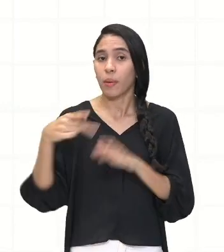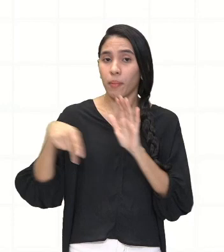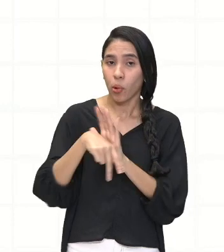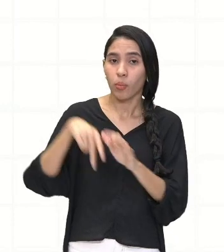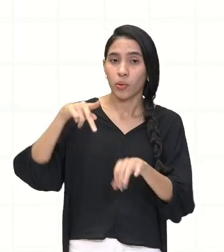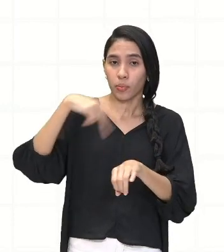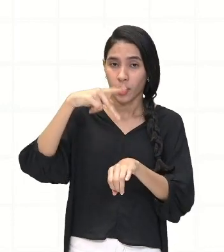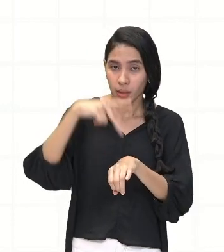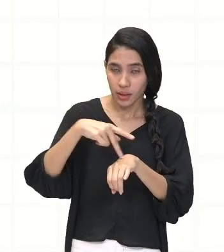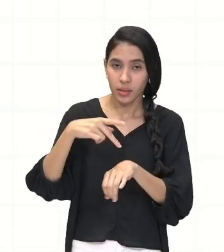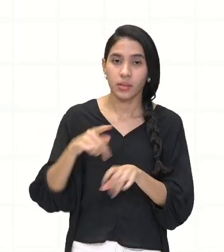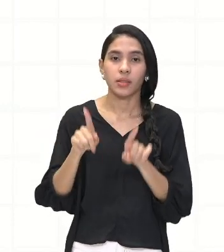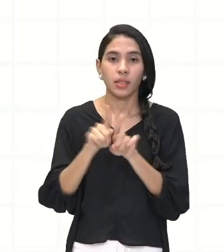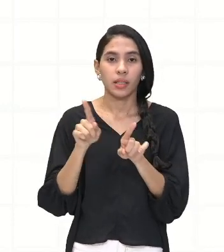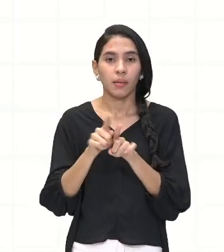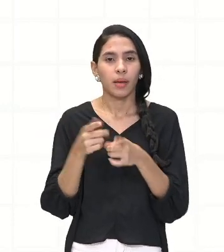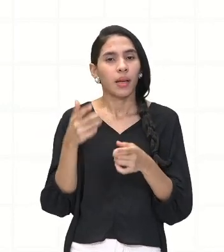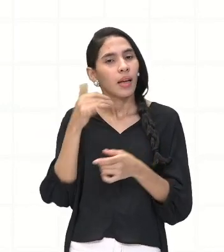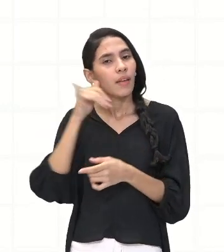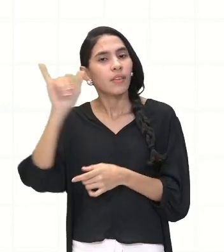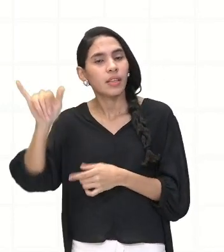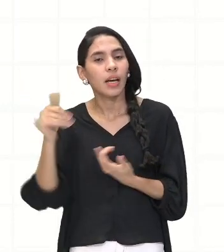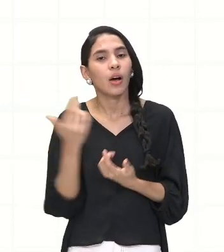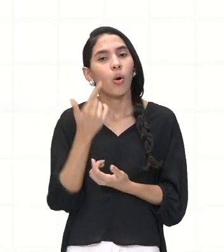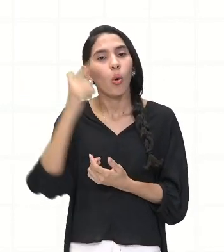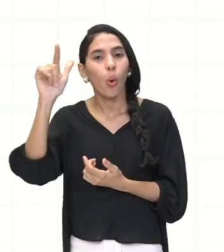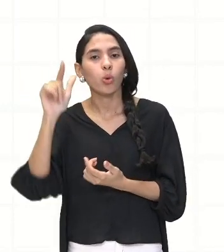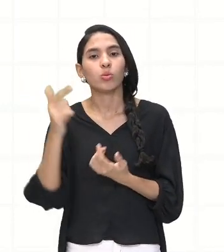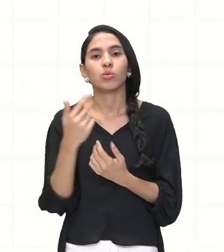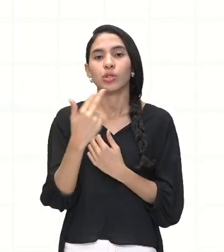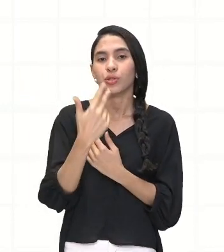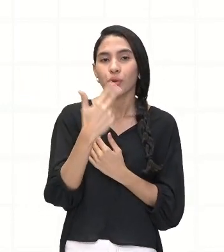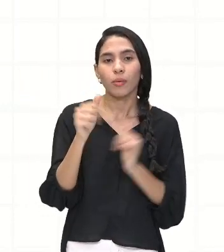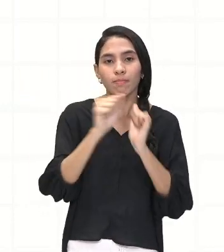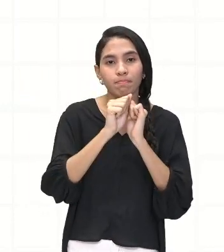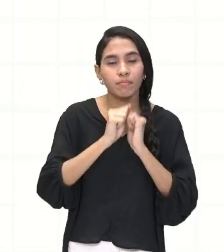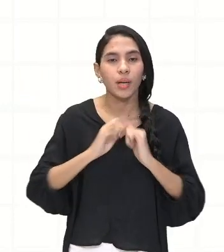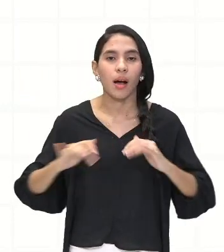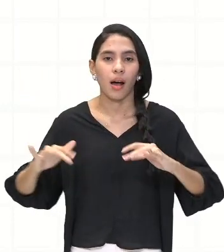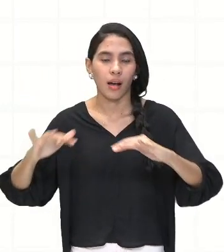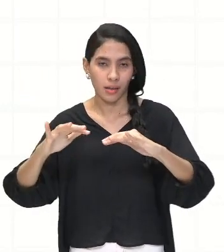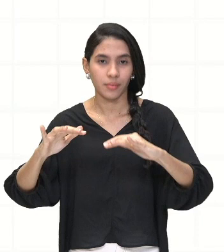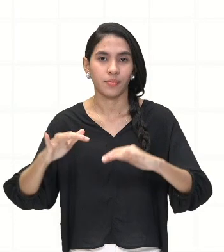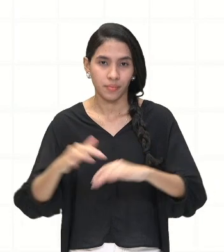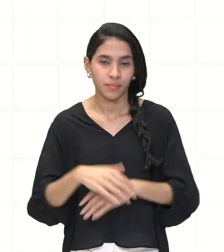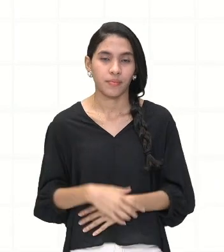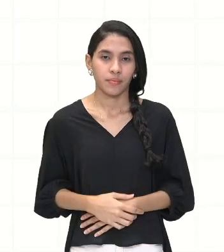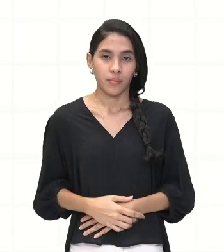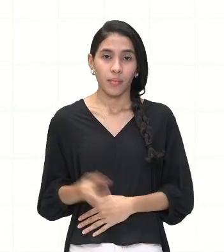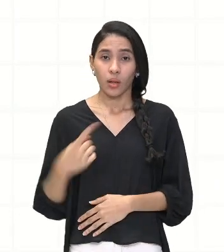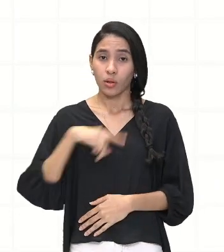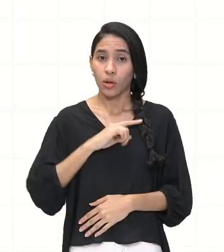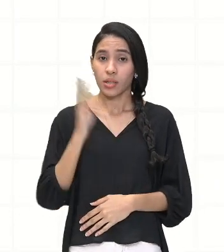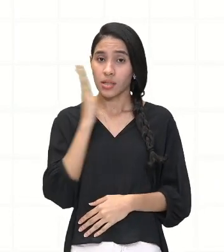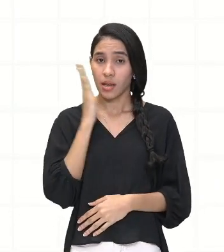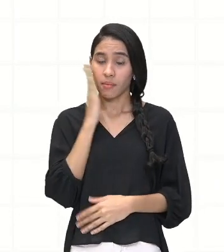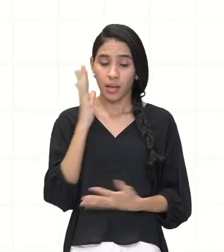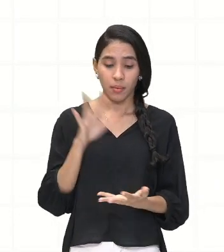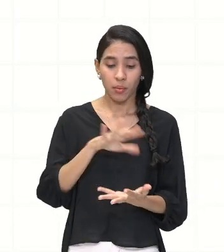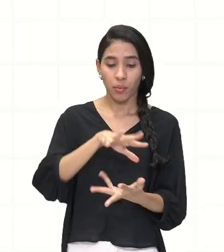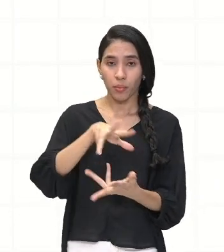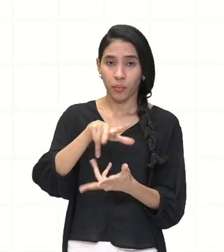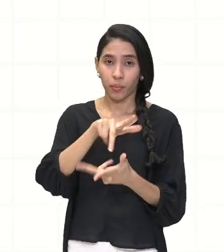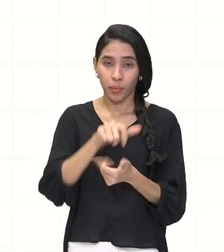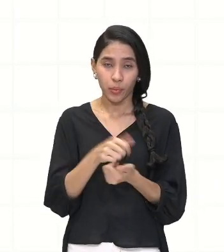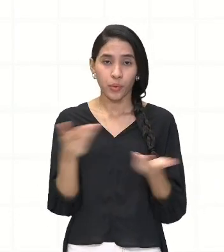forma, impedir que outros idiomas se disseminem, sobretudo naquele momento. Nós sabemos que no mundo